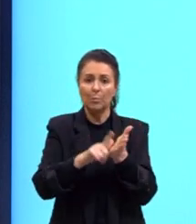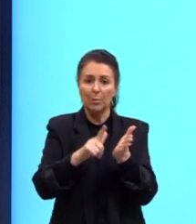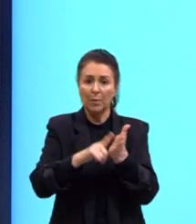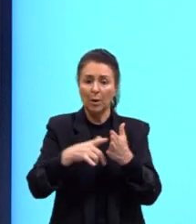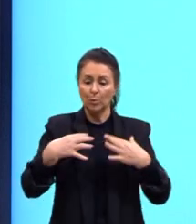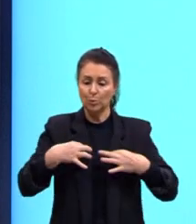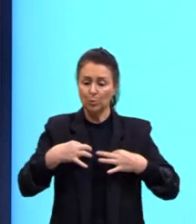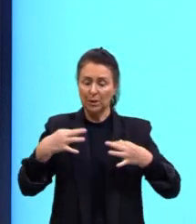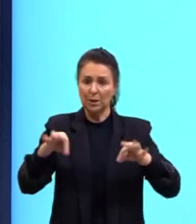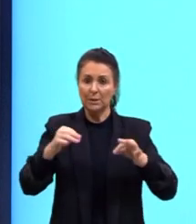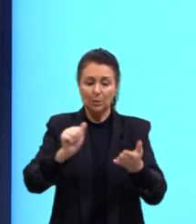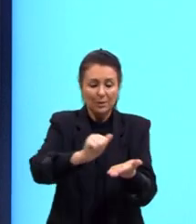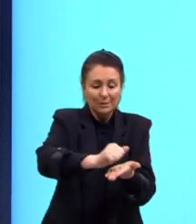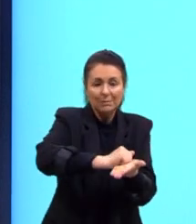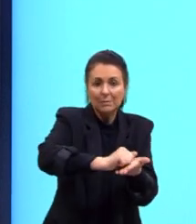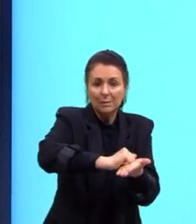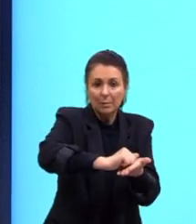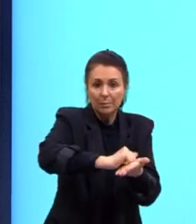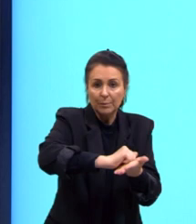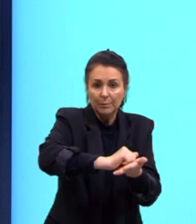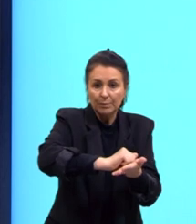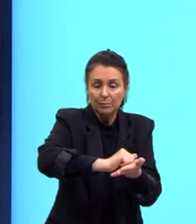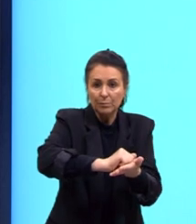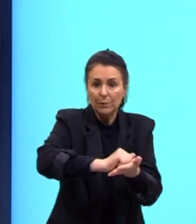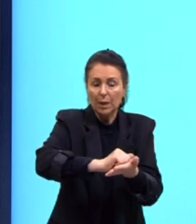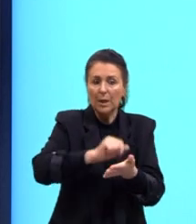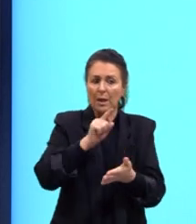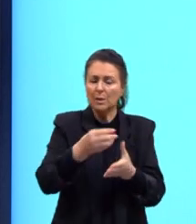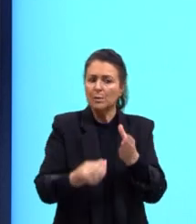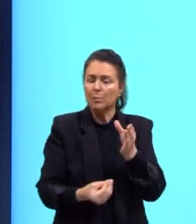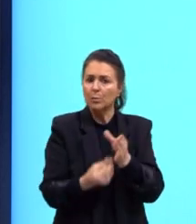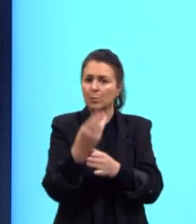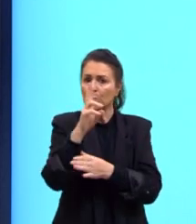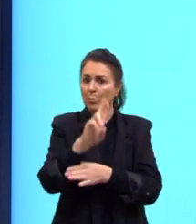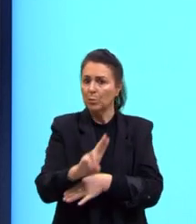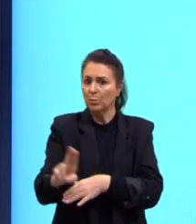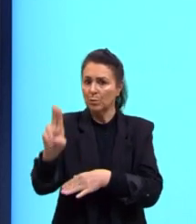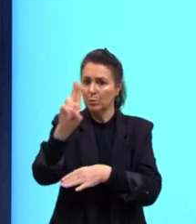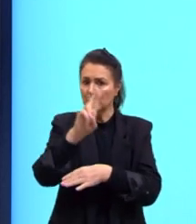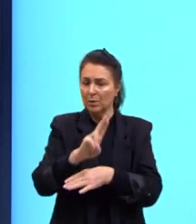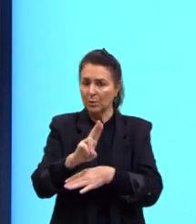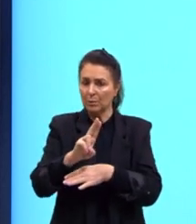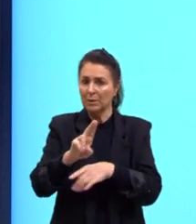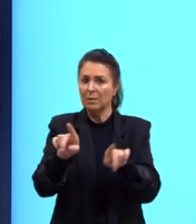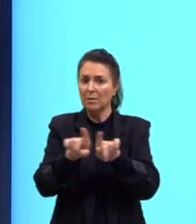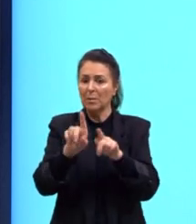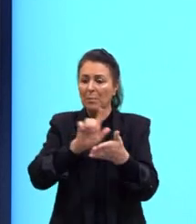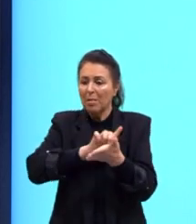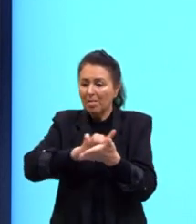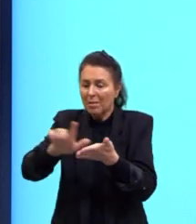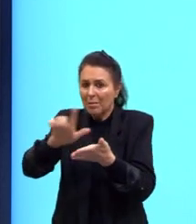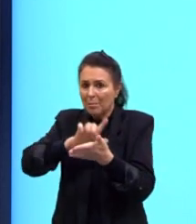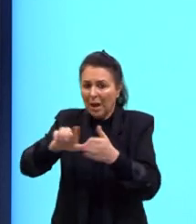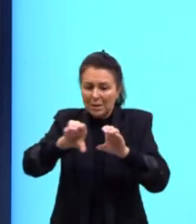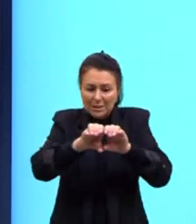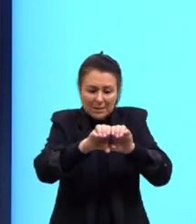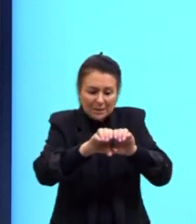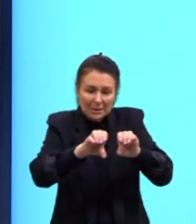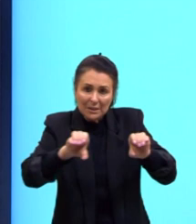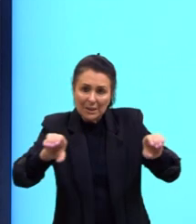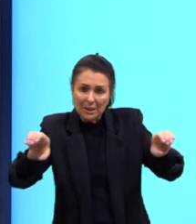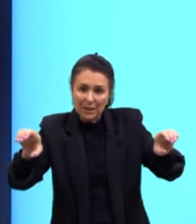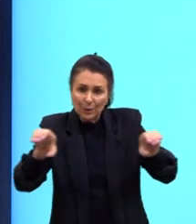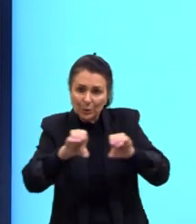tecidos e Sabores normalmente esse produto é usado na desobstrução de encanamentos